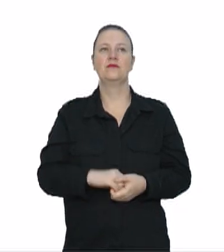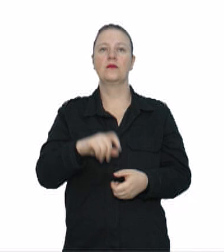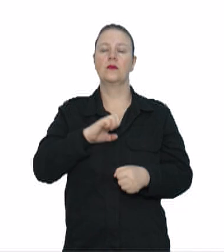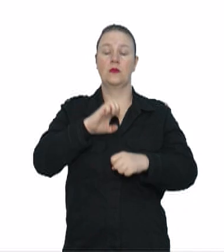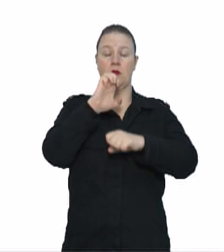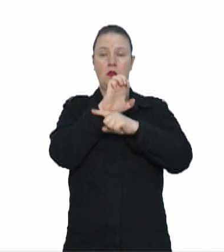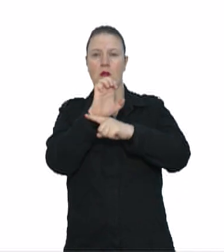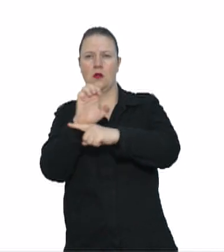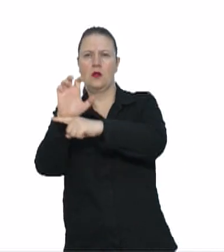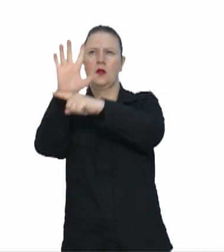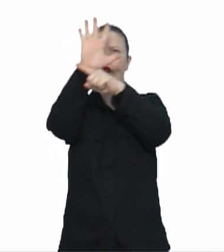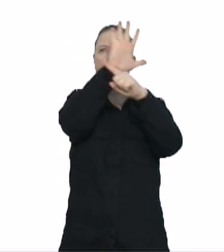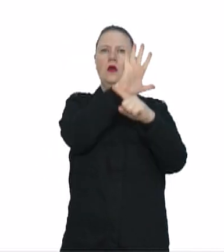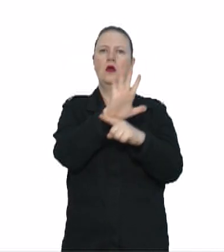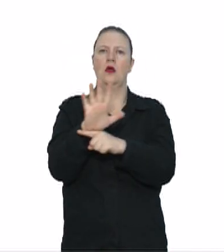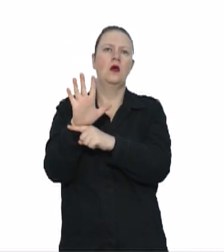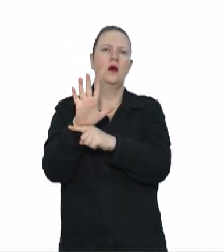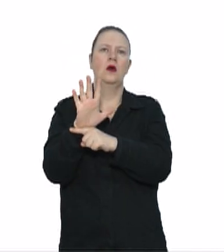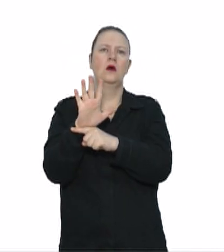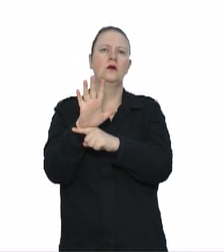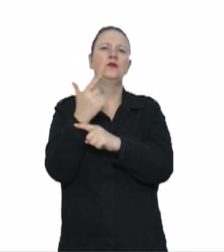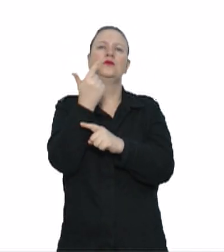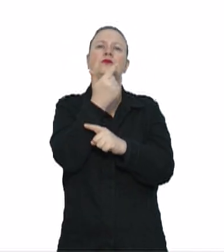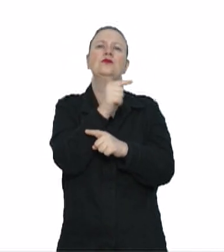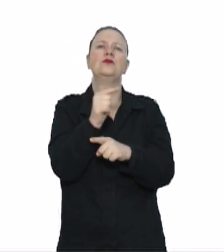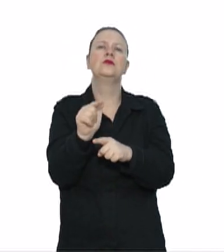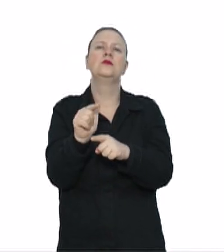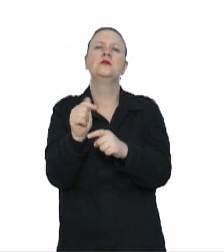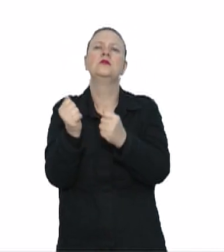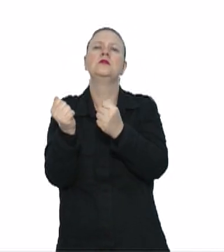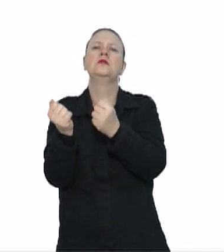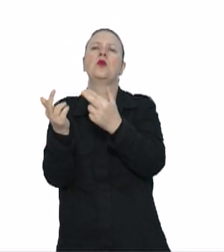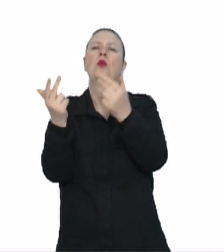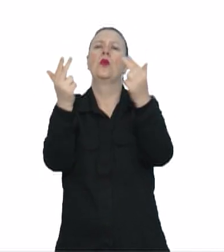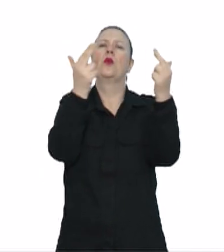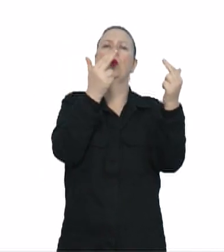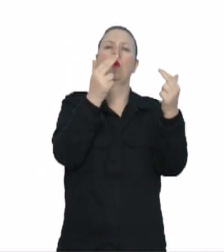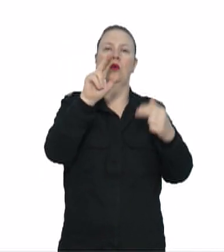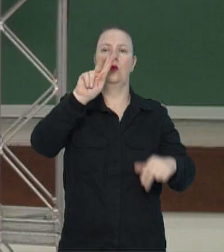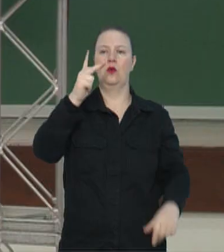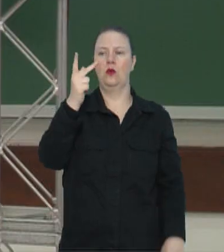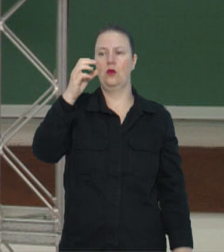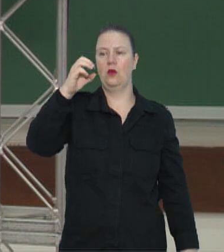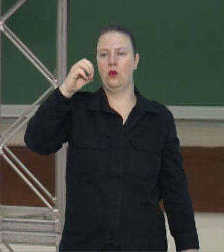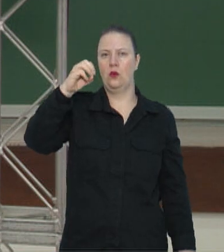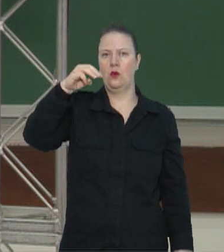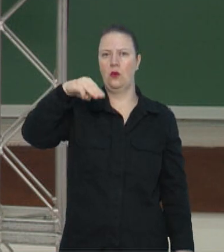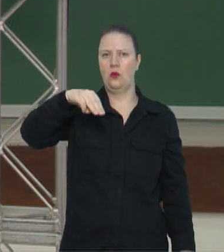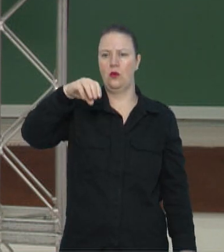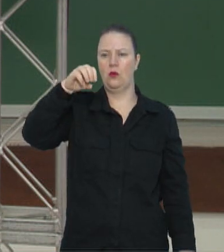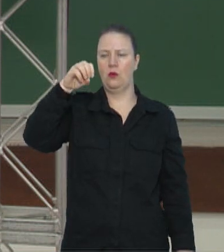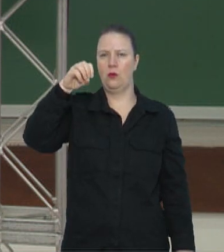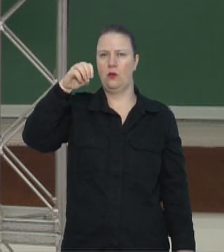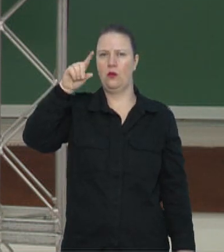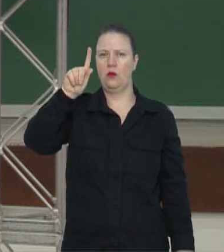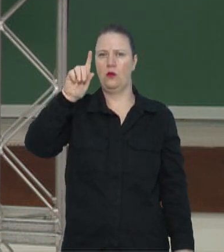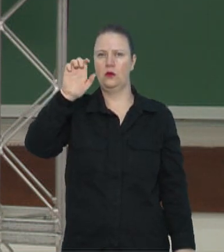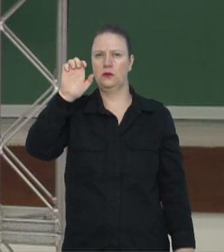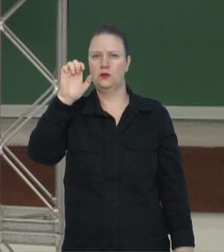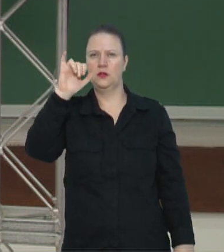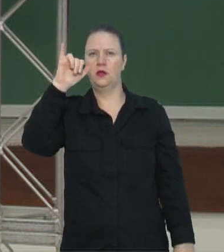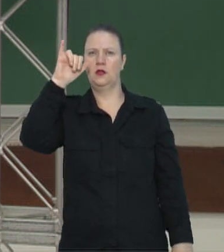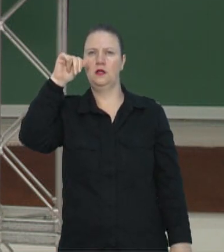brasileiros não há uma homogeneidade étnica. Nossa, professora, o que é homogeneidade? Ou seja, é tudo